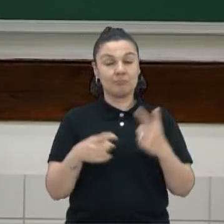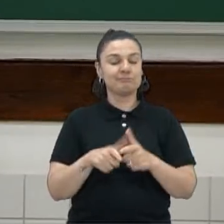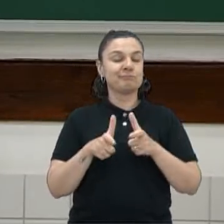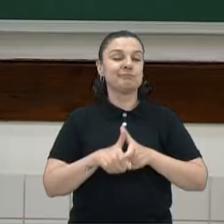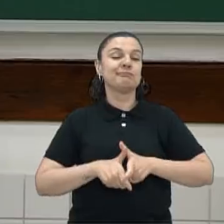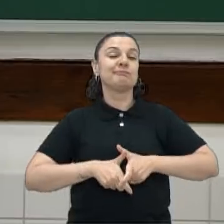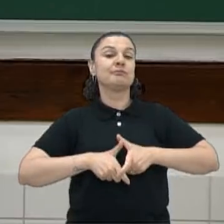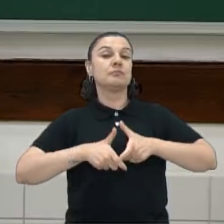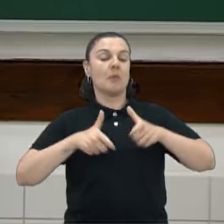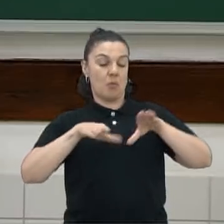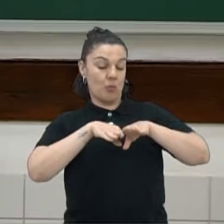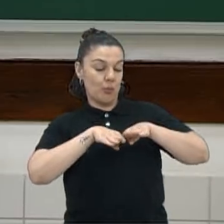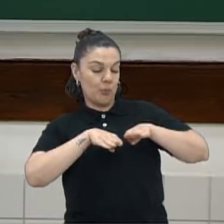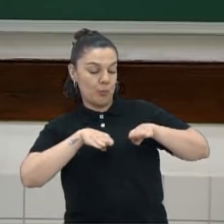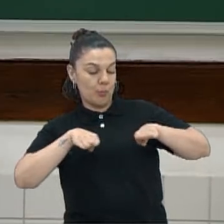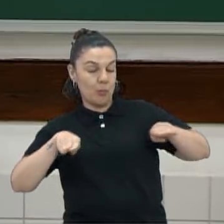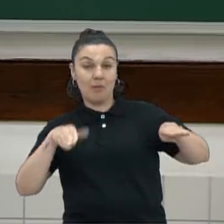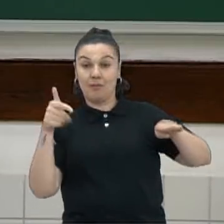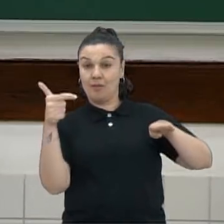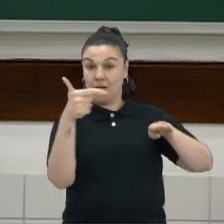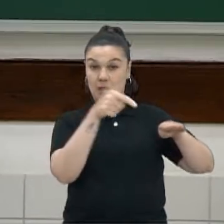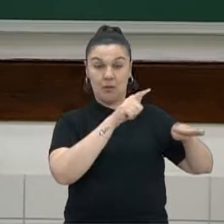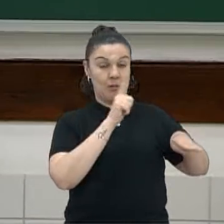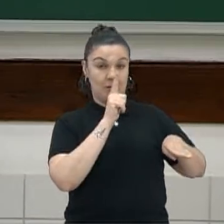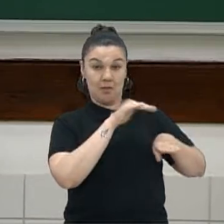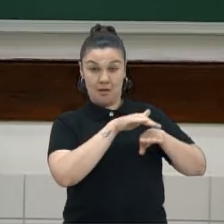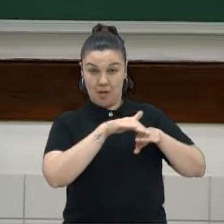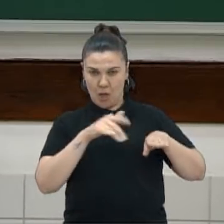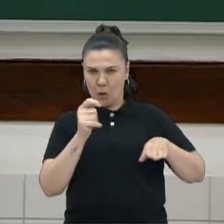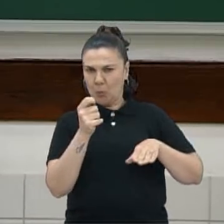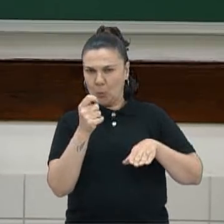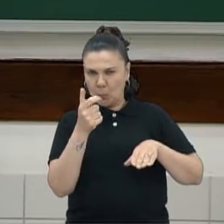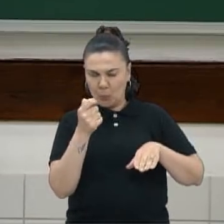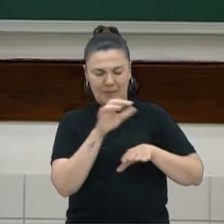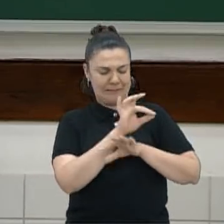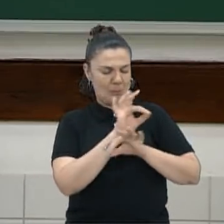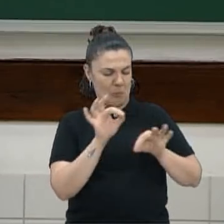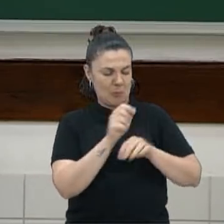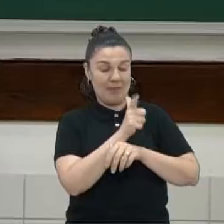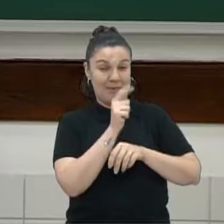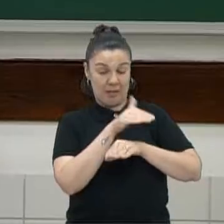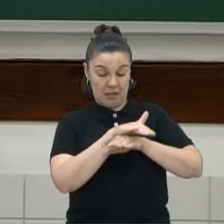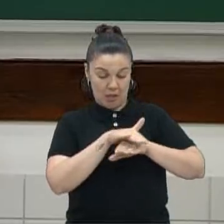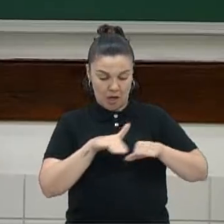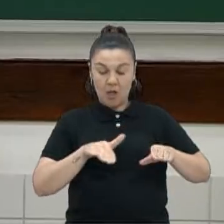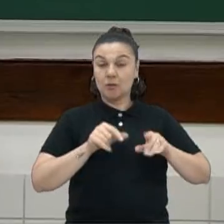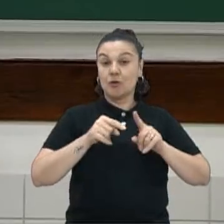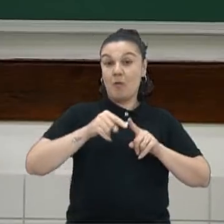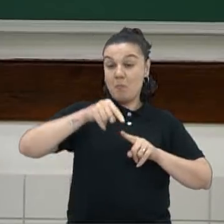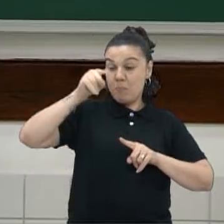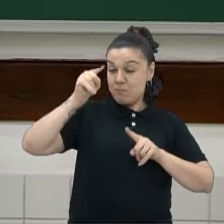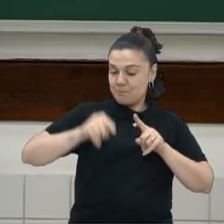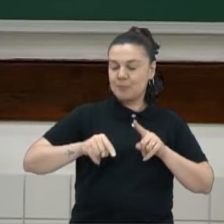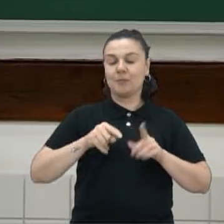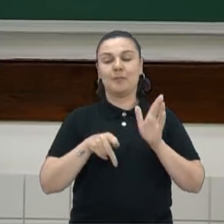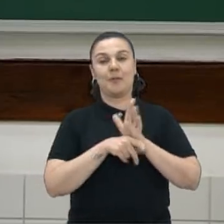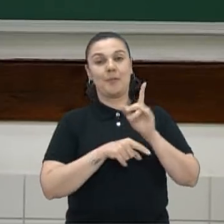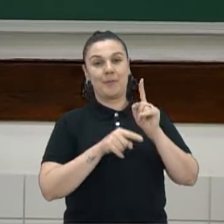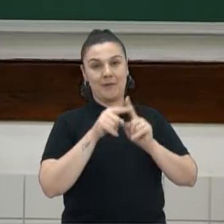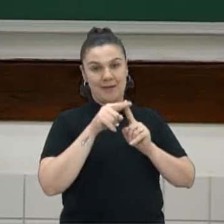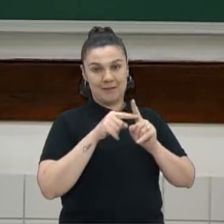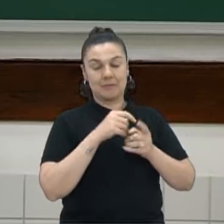geral, superfícies que não têm água ou quase ausência de água variam muito a